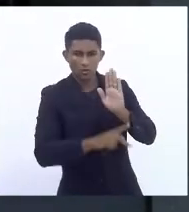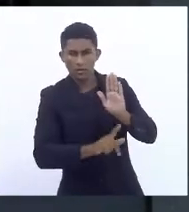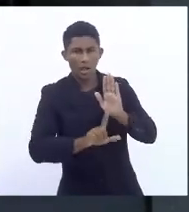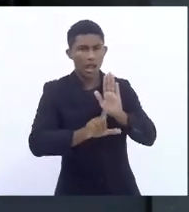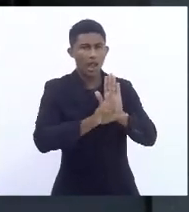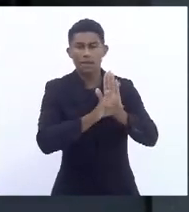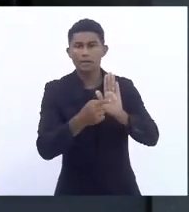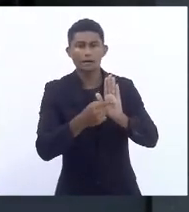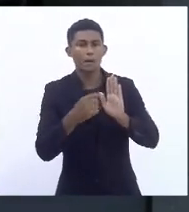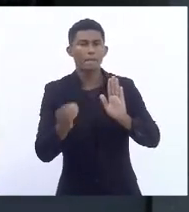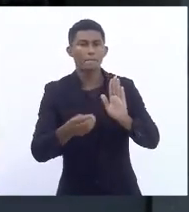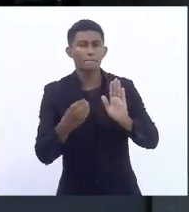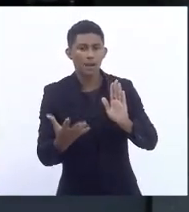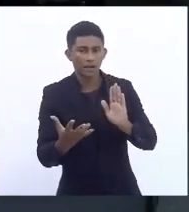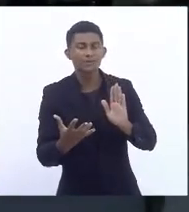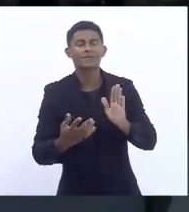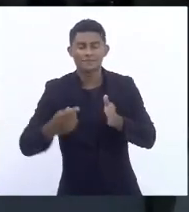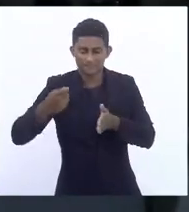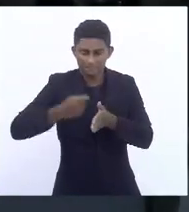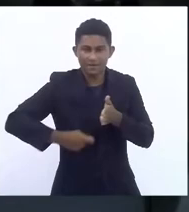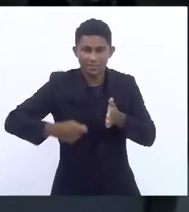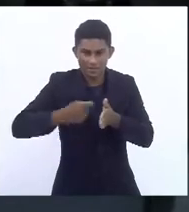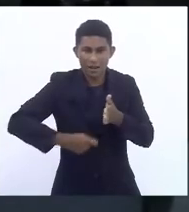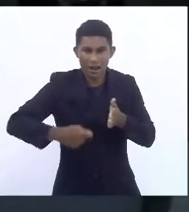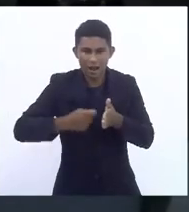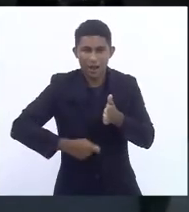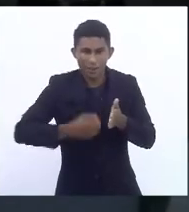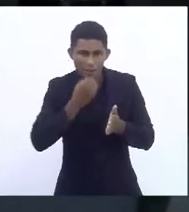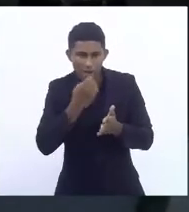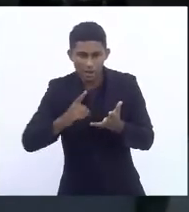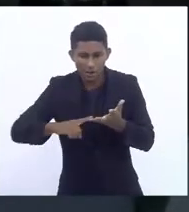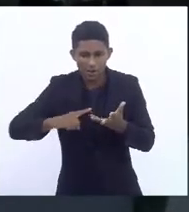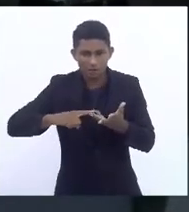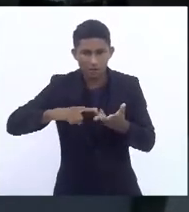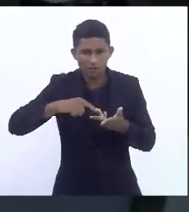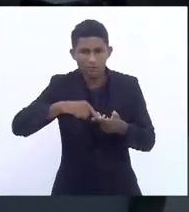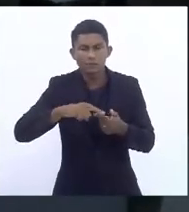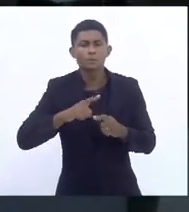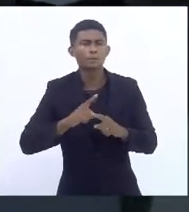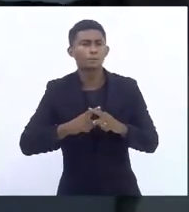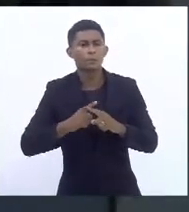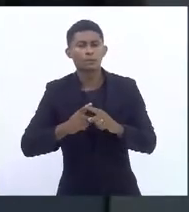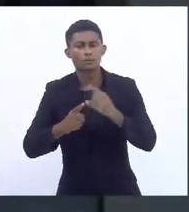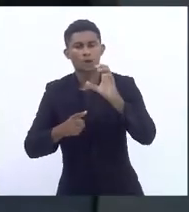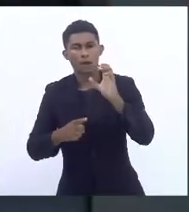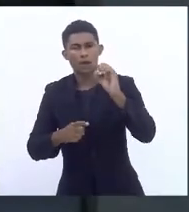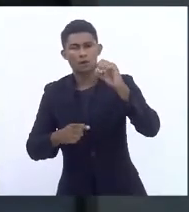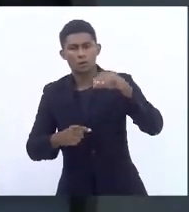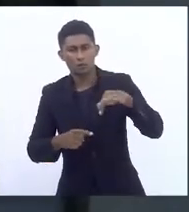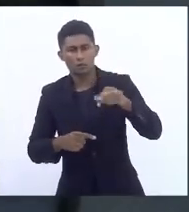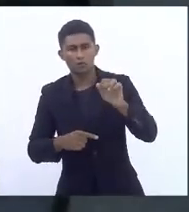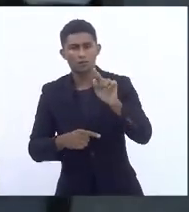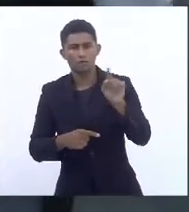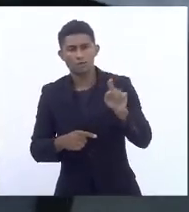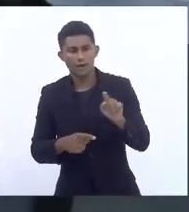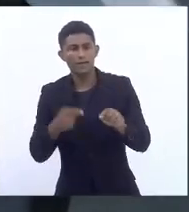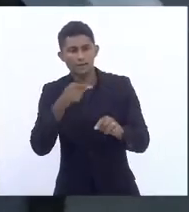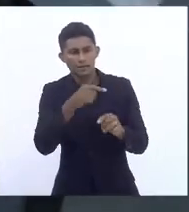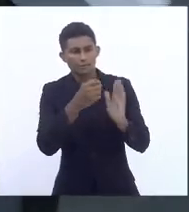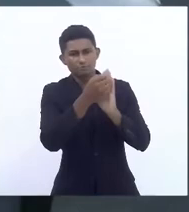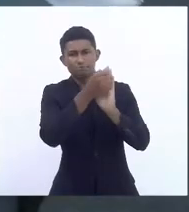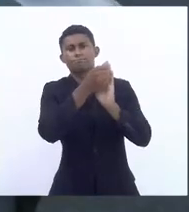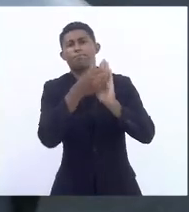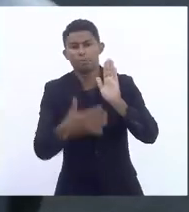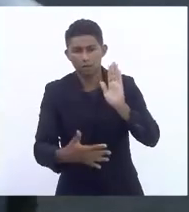disciplinar o benefício fiscal. Porque o convênio Confaes não diz qual é o benefício fiscal, diz que é possível fazer isso.